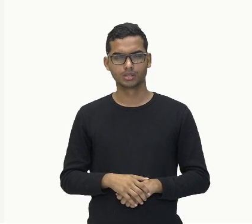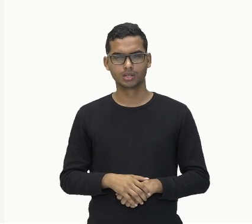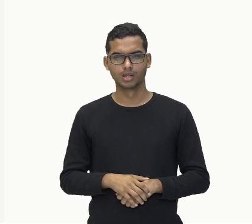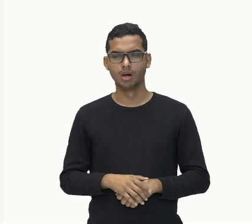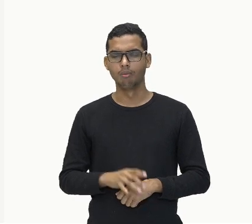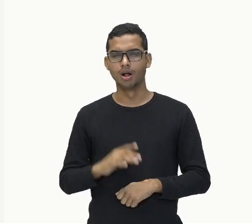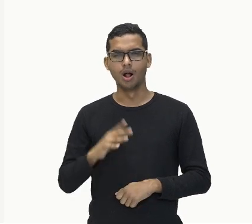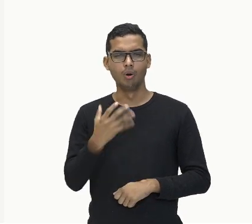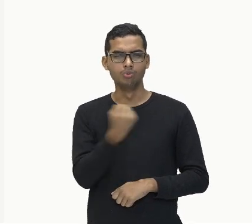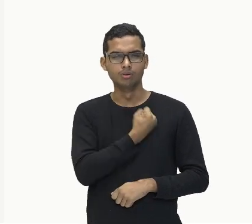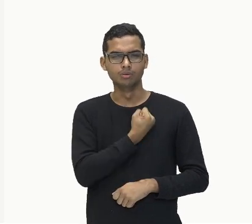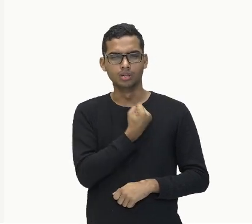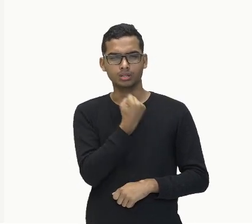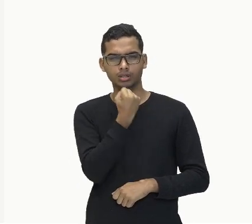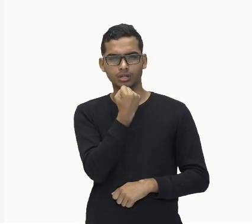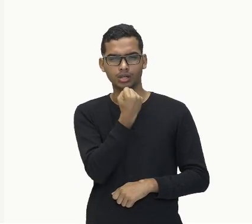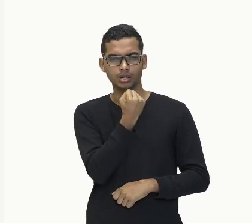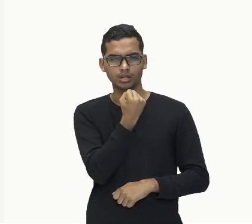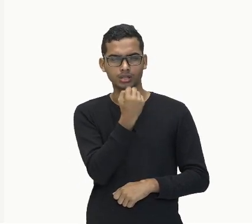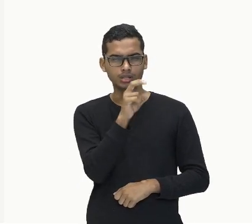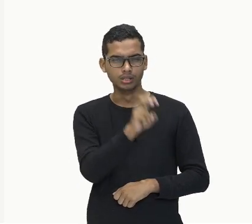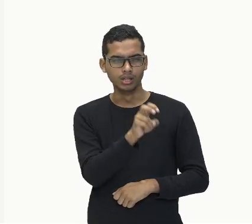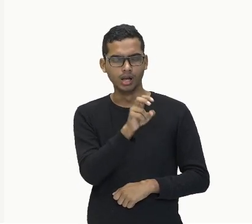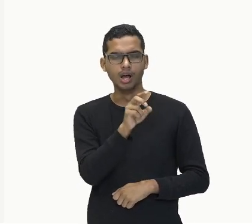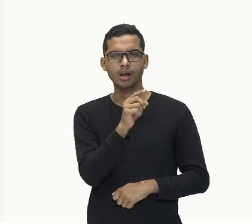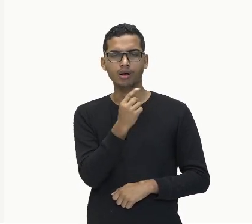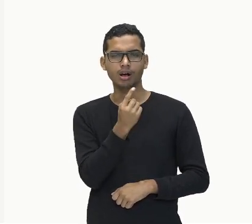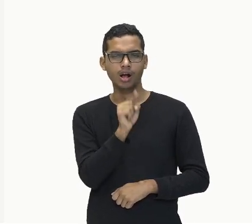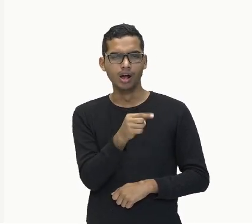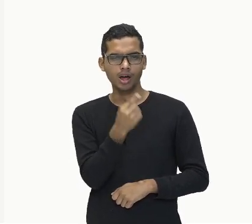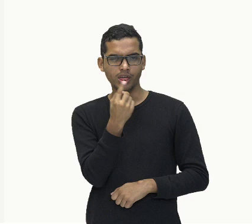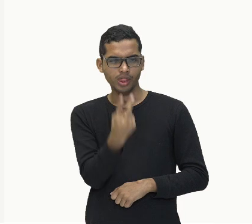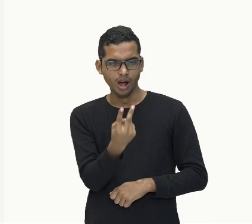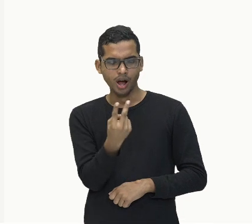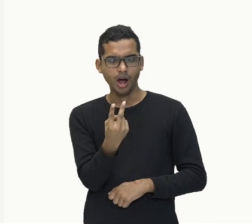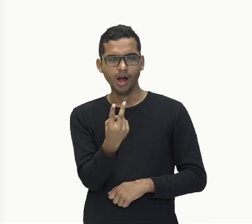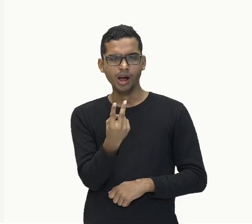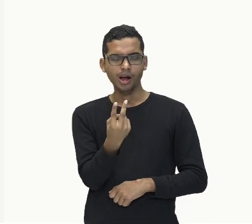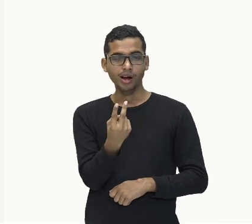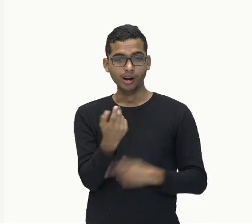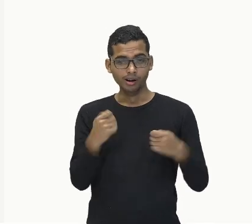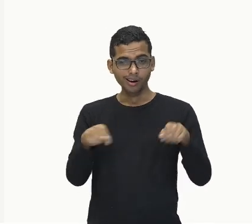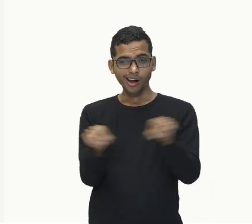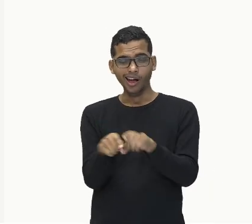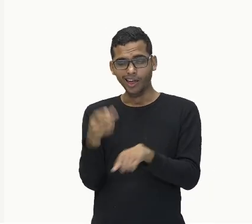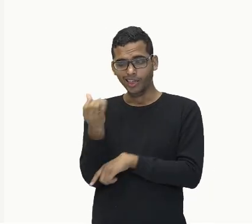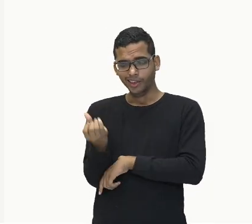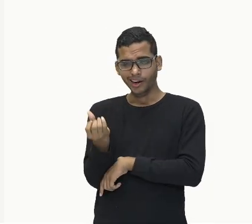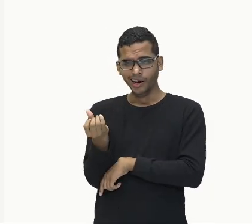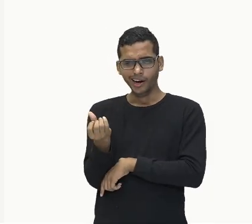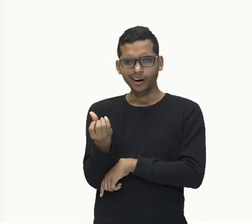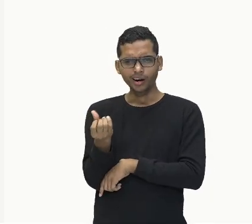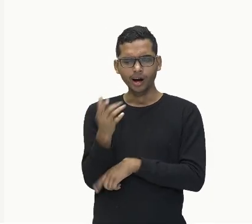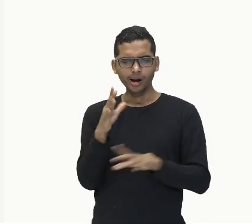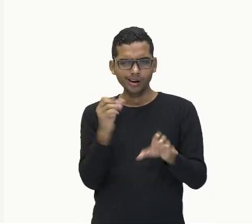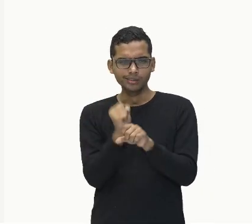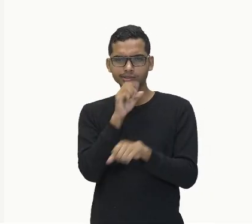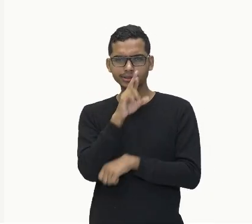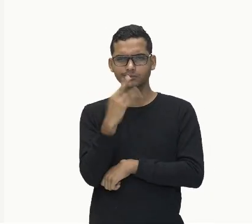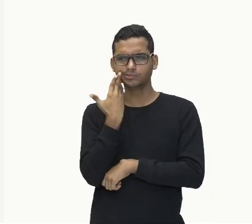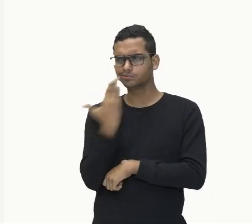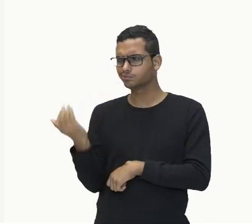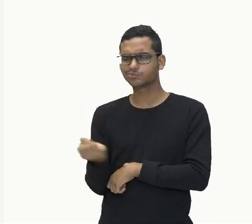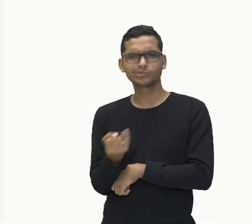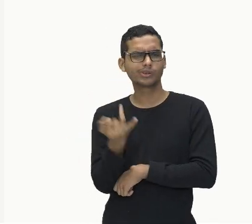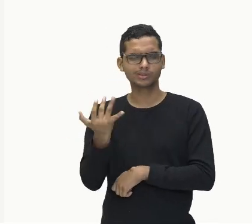Já que a gente só vai precisar de uma mulher na comissão e a gente tem 6 mulheres disponíveis, então a gente vai multiplicar a